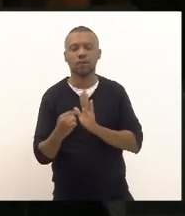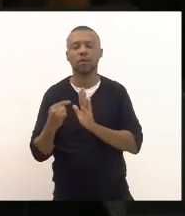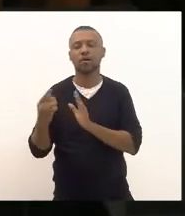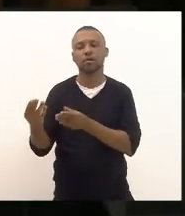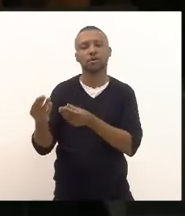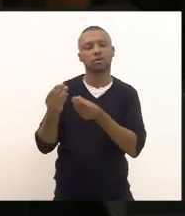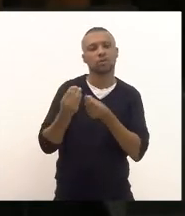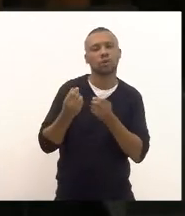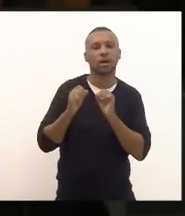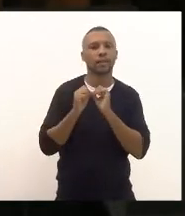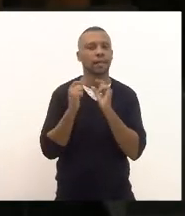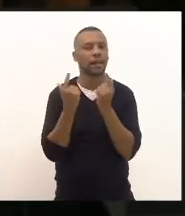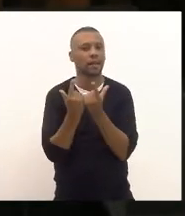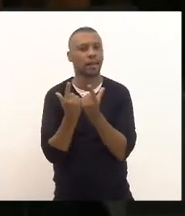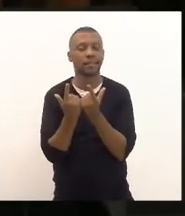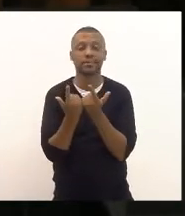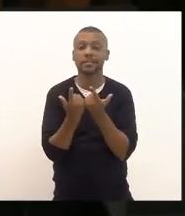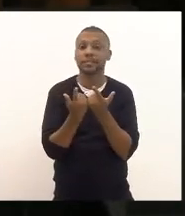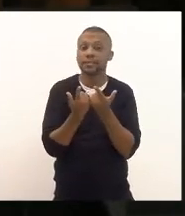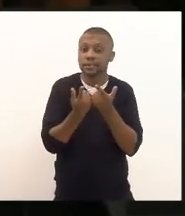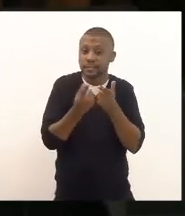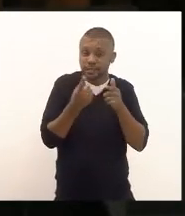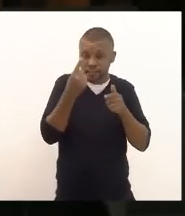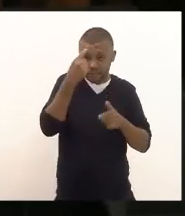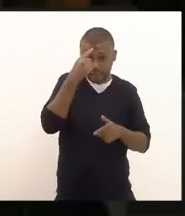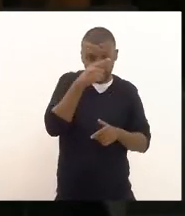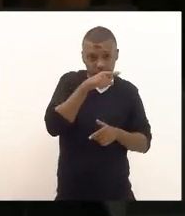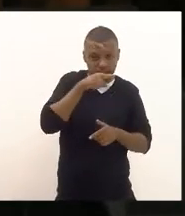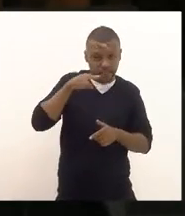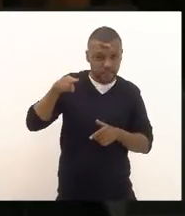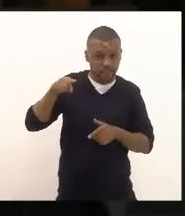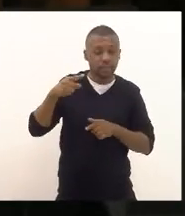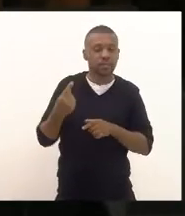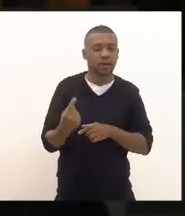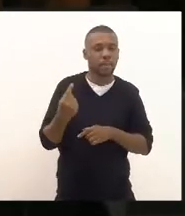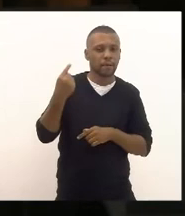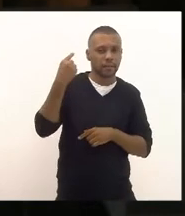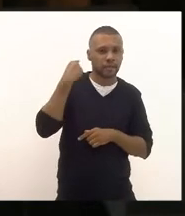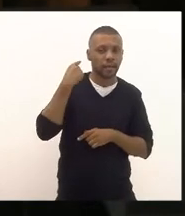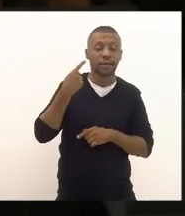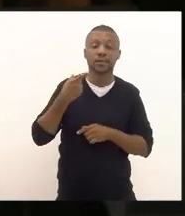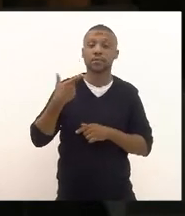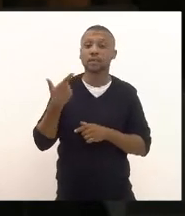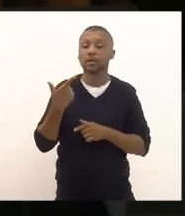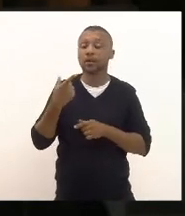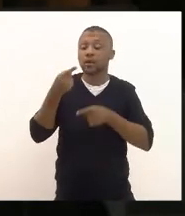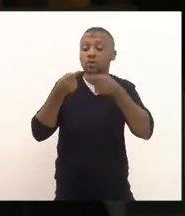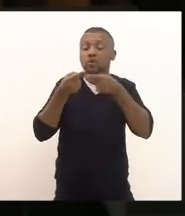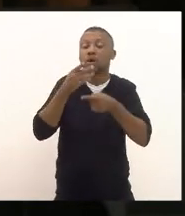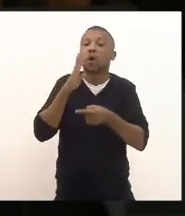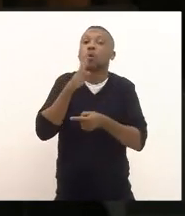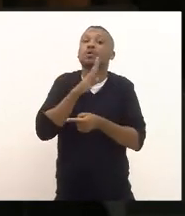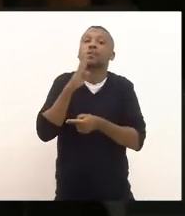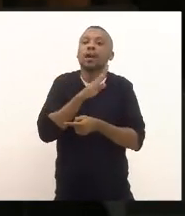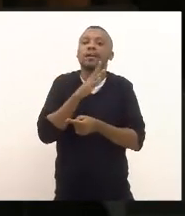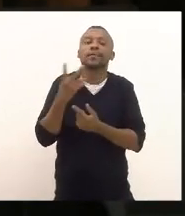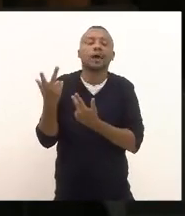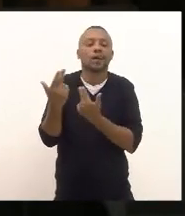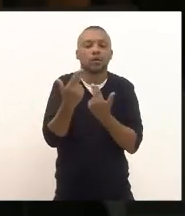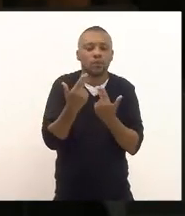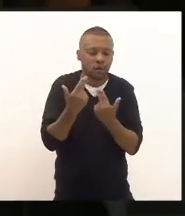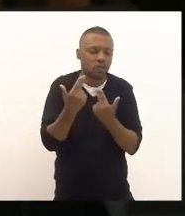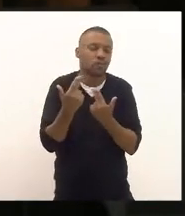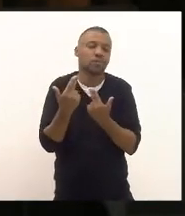casa a semana passada em regime de urgência assim como também